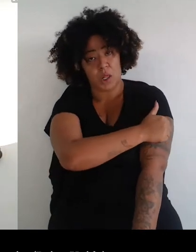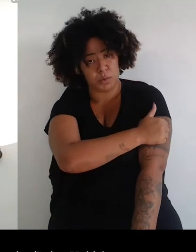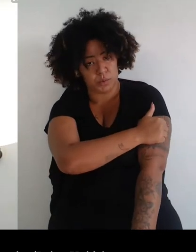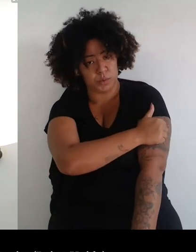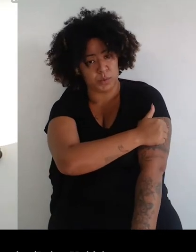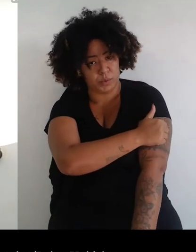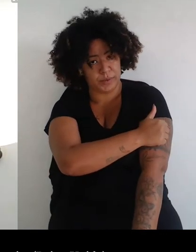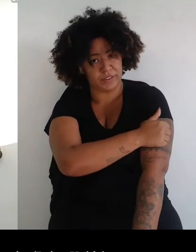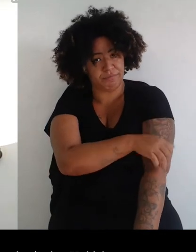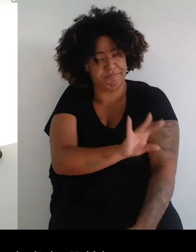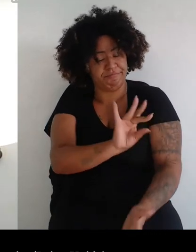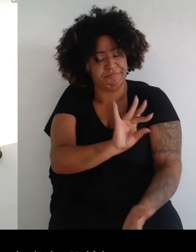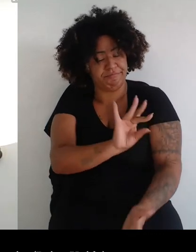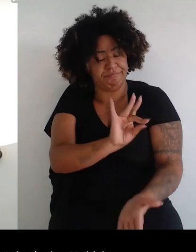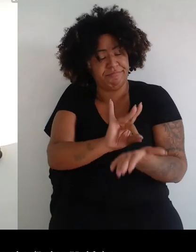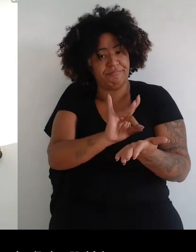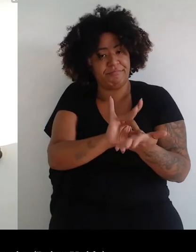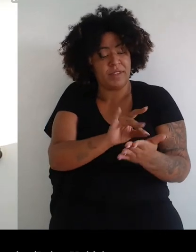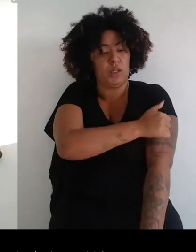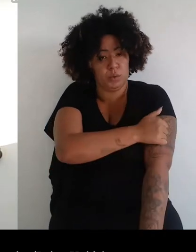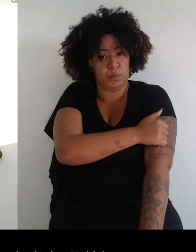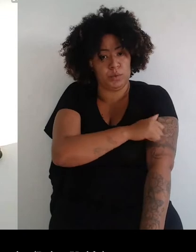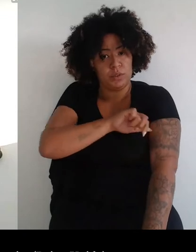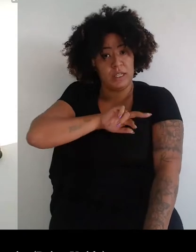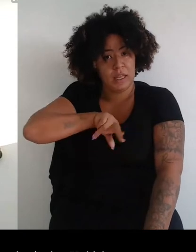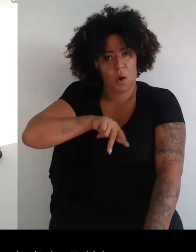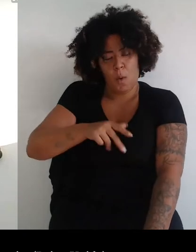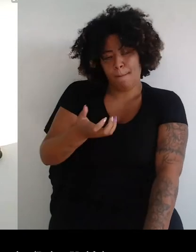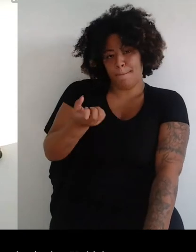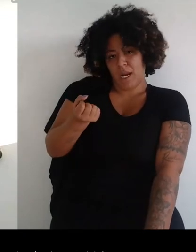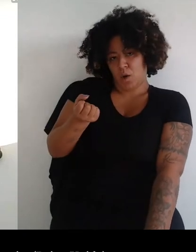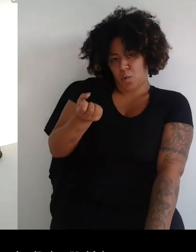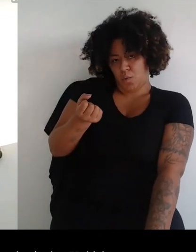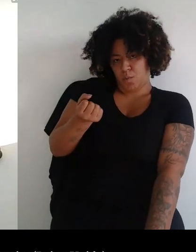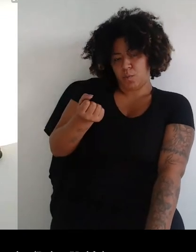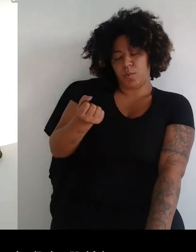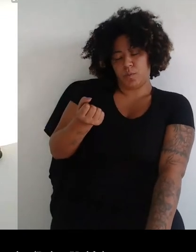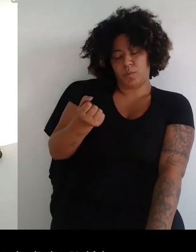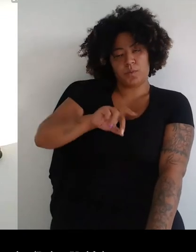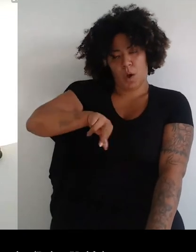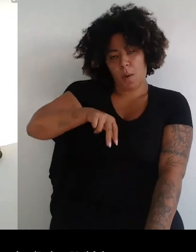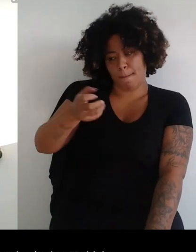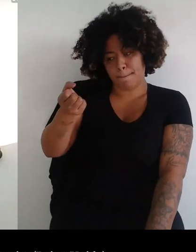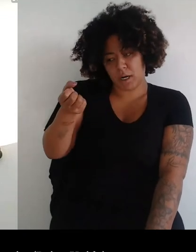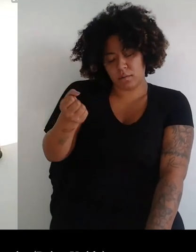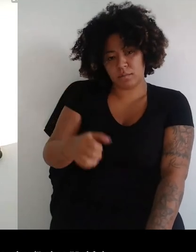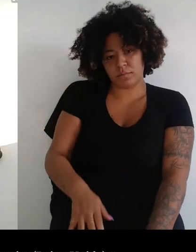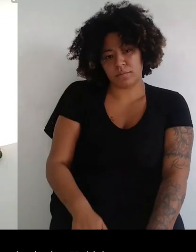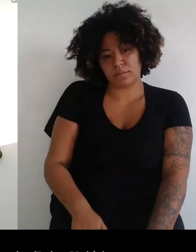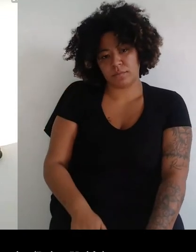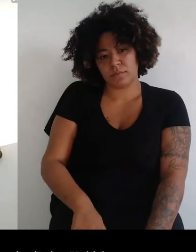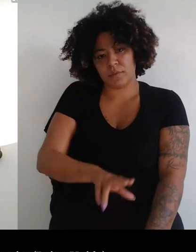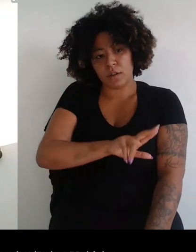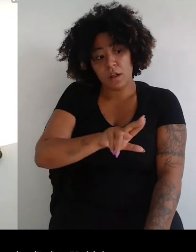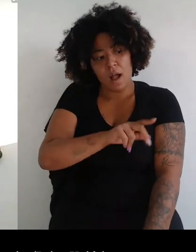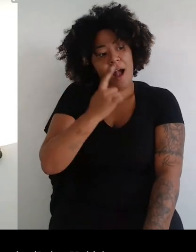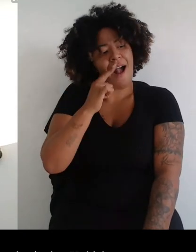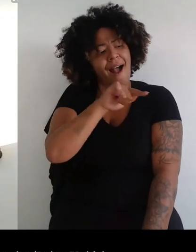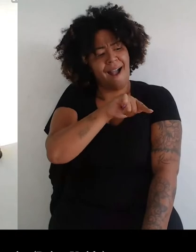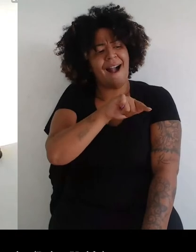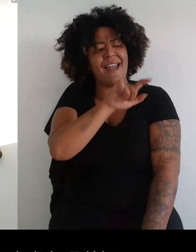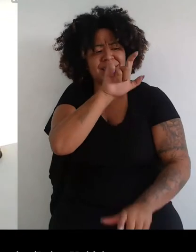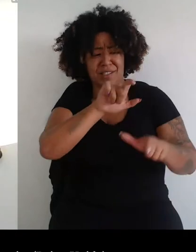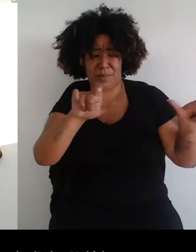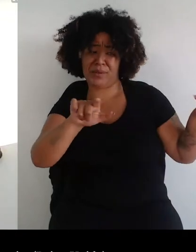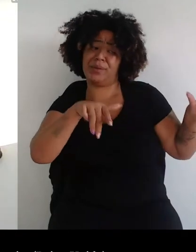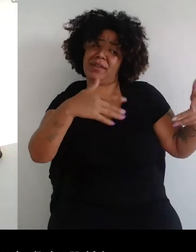alunos identificados como alunos não brancos são alunos que são chamados de coloridos de certa